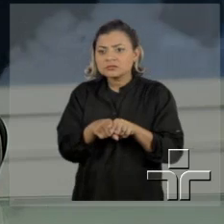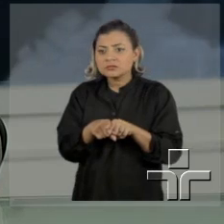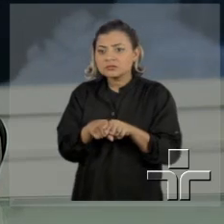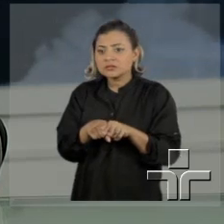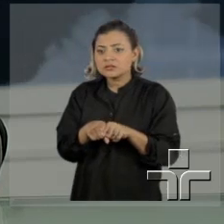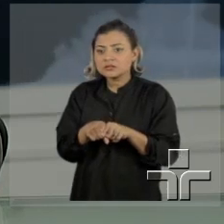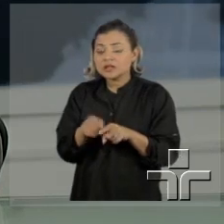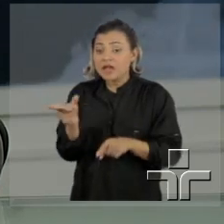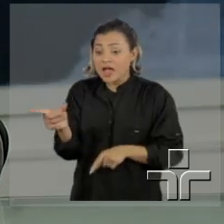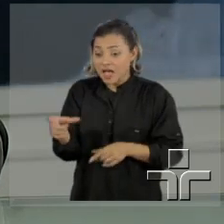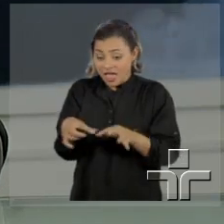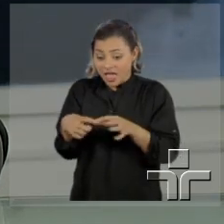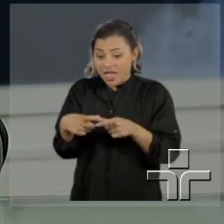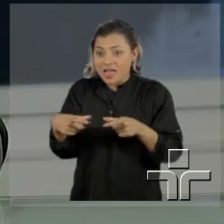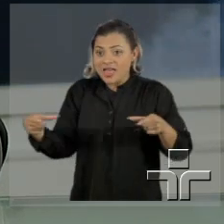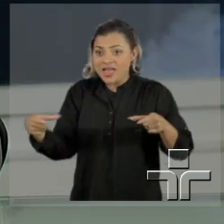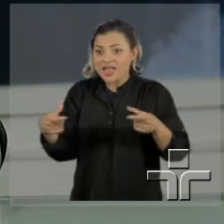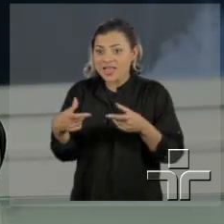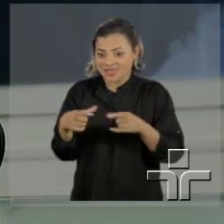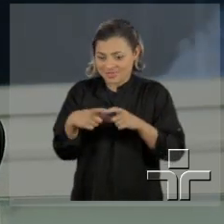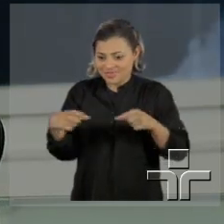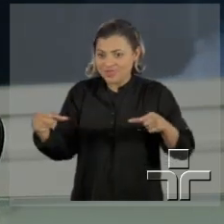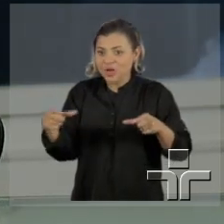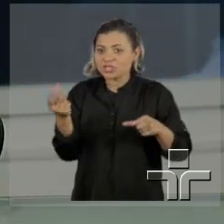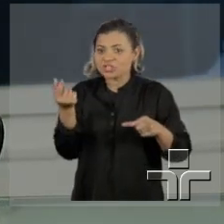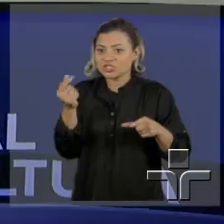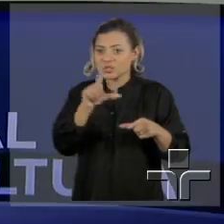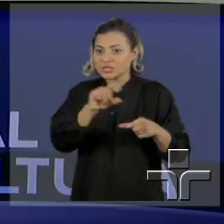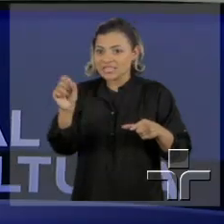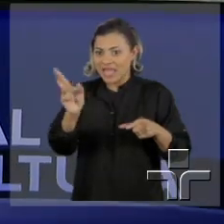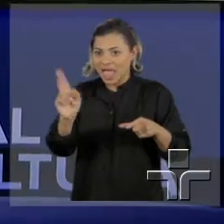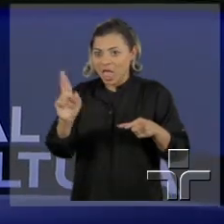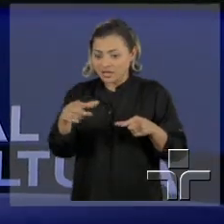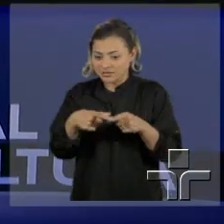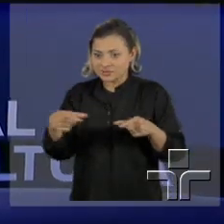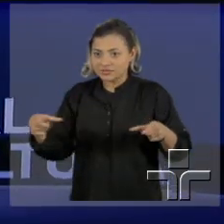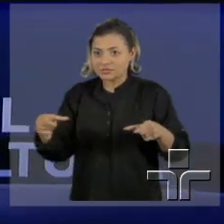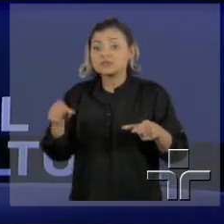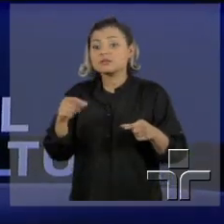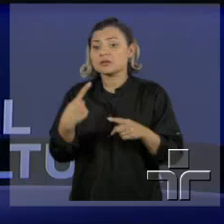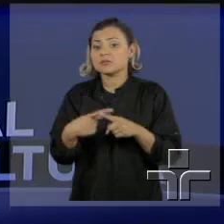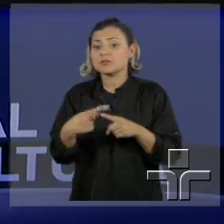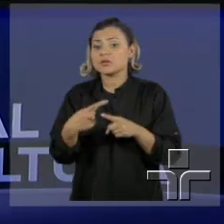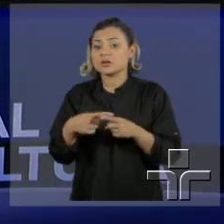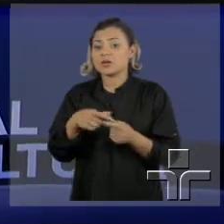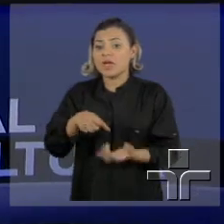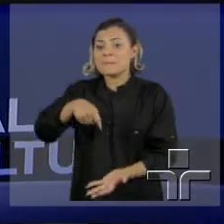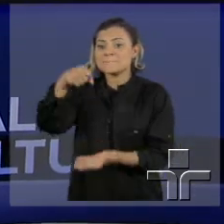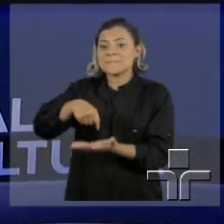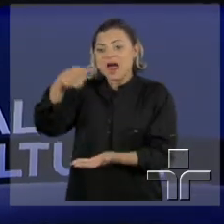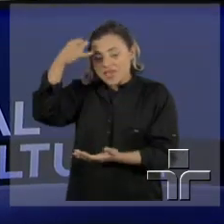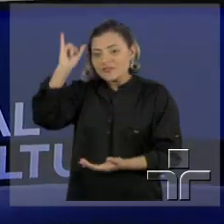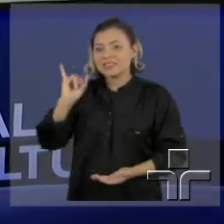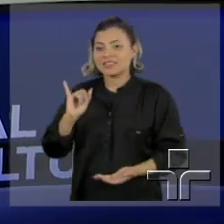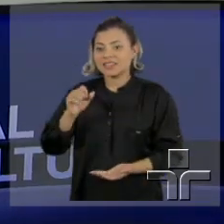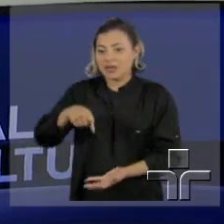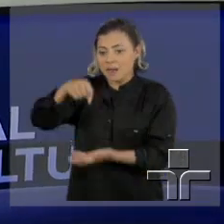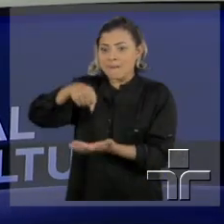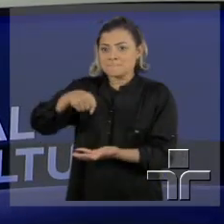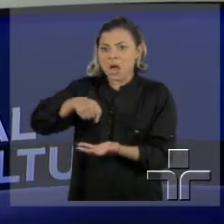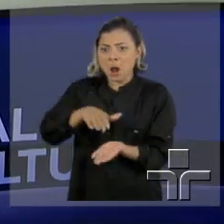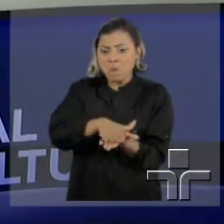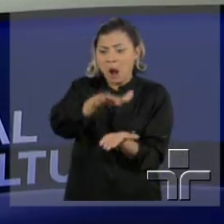de R$100. Por quê? Porque você vai dobrar a quantidade de mala que alguém tem que carregar de dinheiro. Então, você já colocou um pouquinho